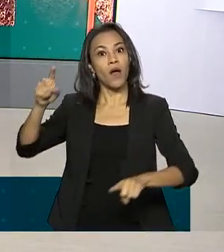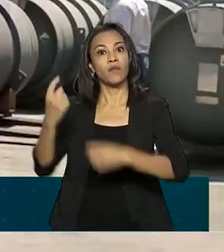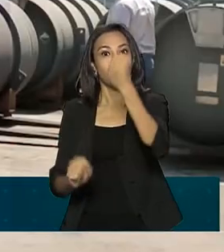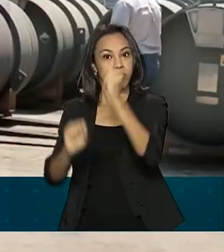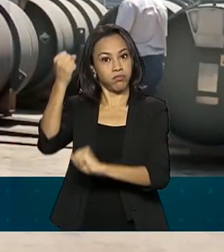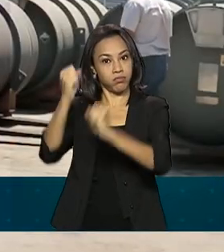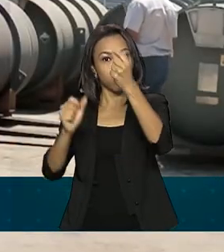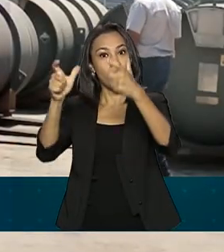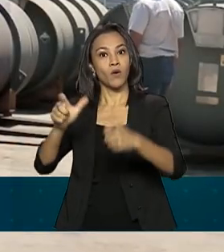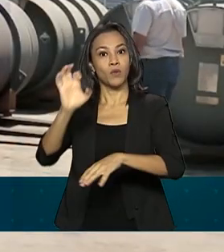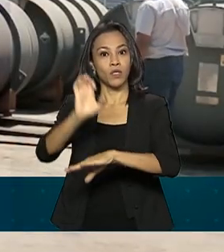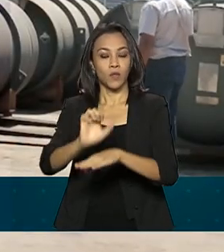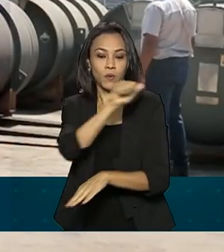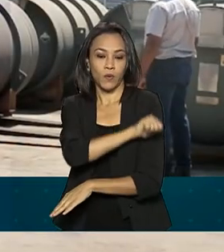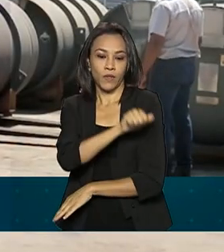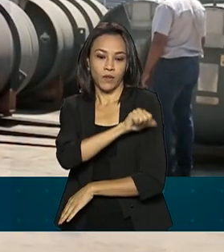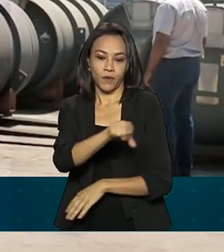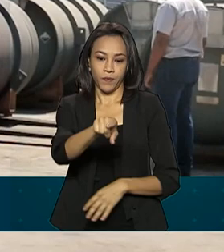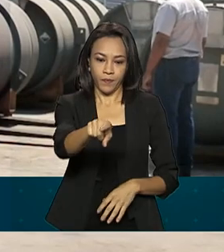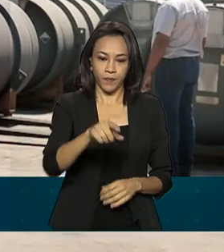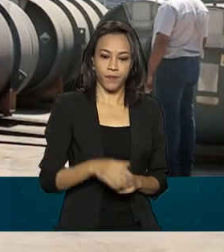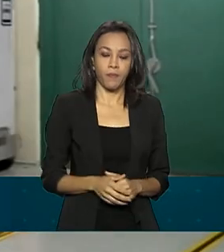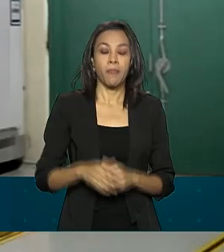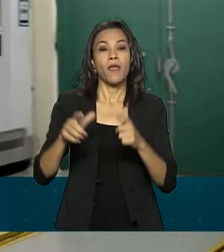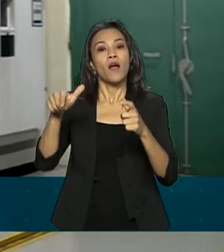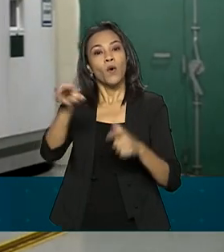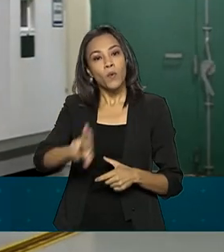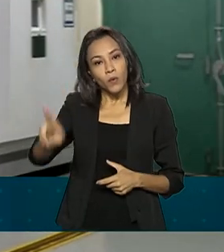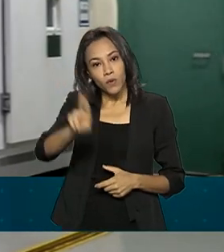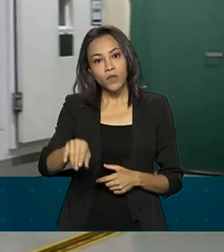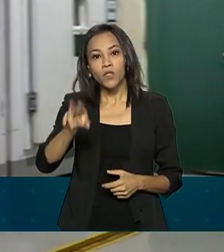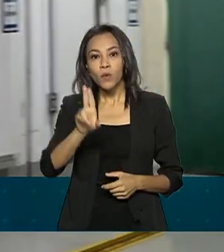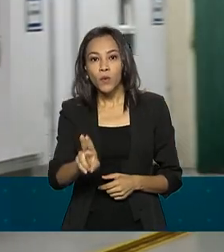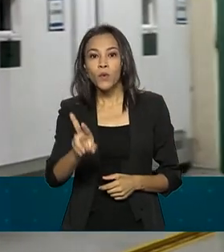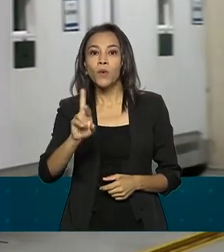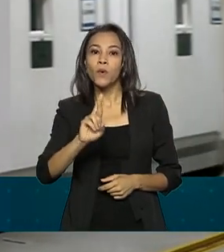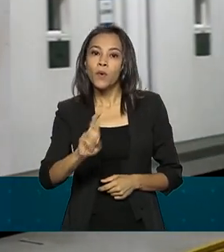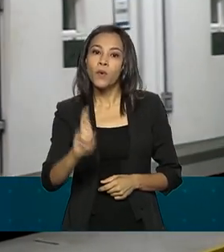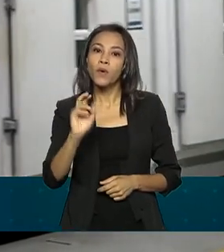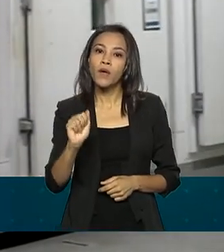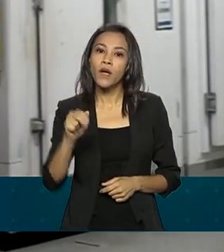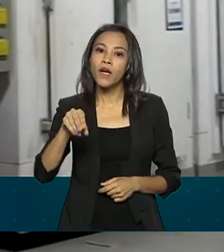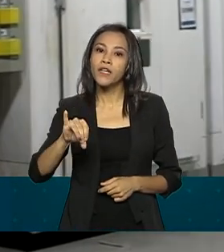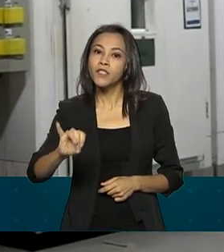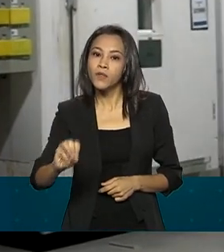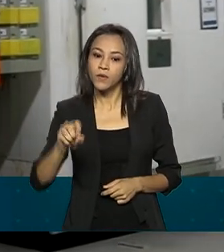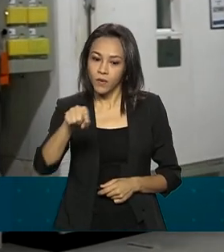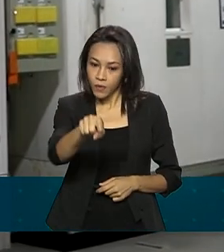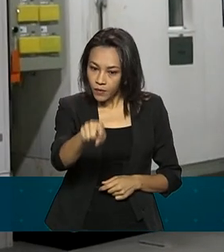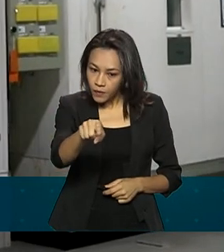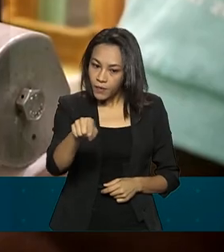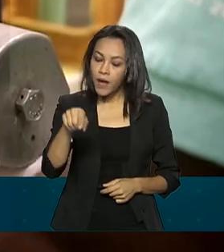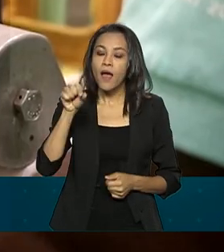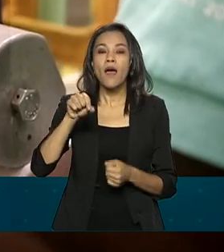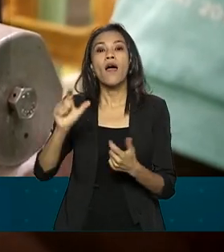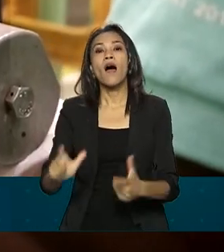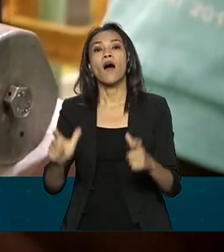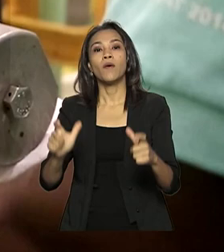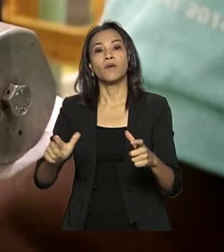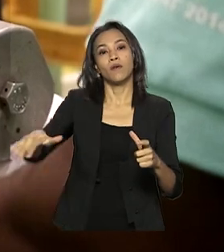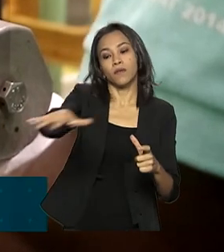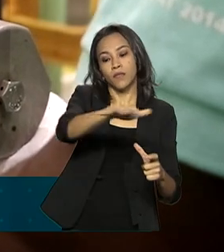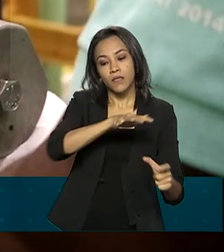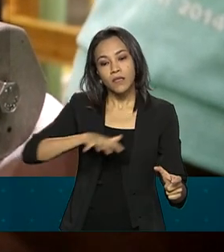Janeiro é a maior parte do enriquecimento de urânio que abastece Angra 1 é feita na fábrica de combustível nuclear em